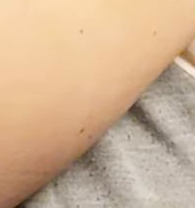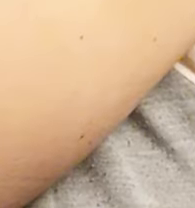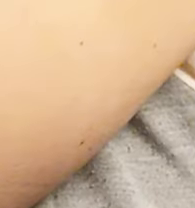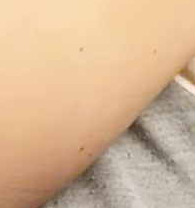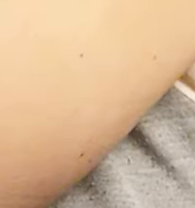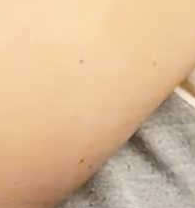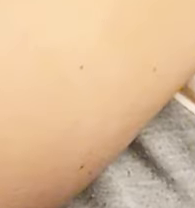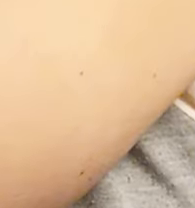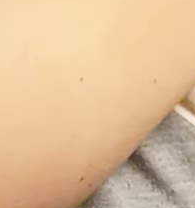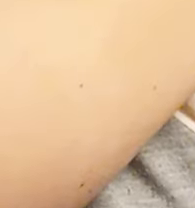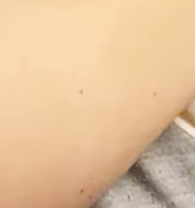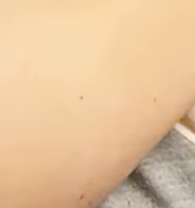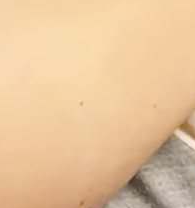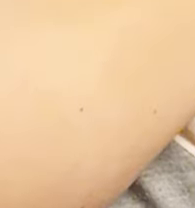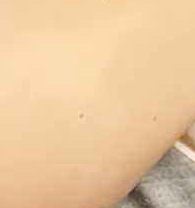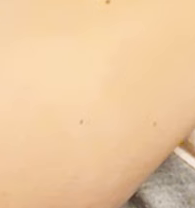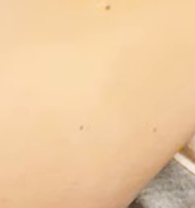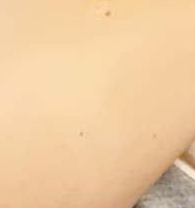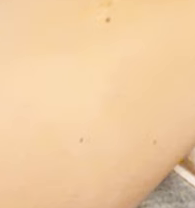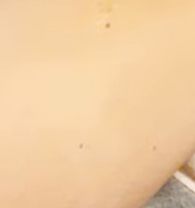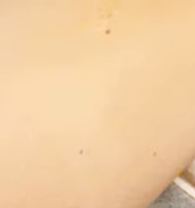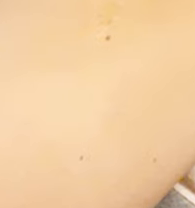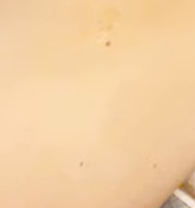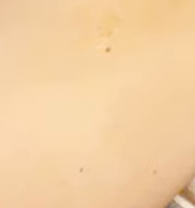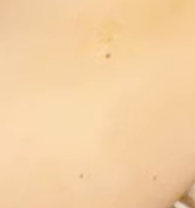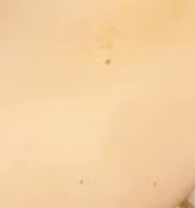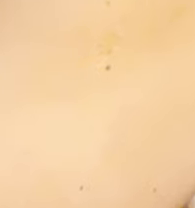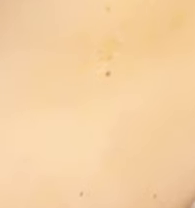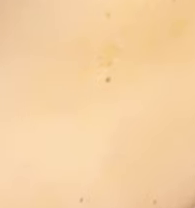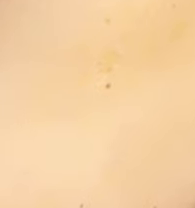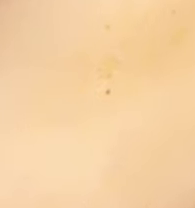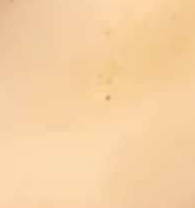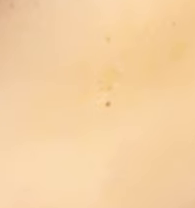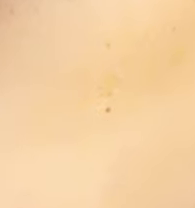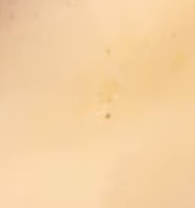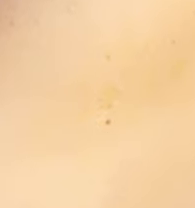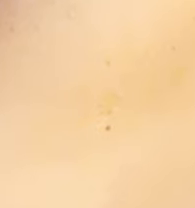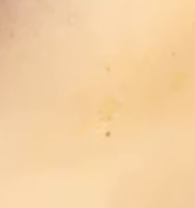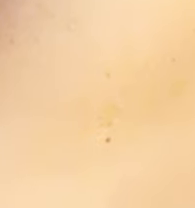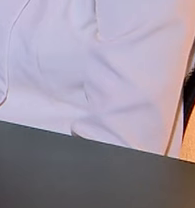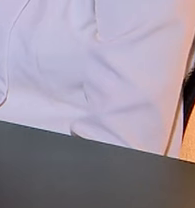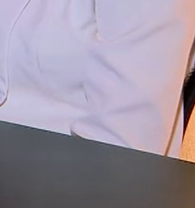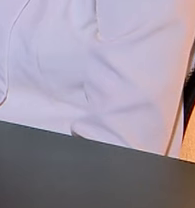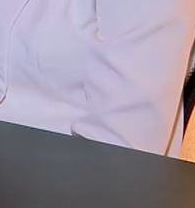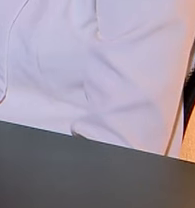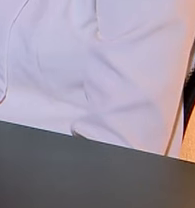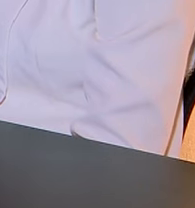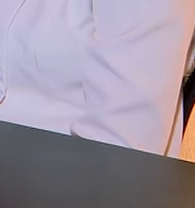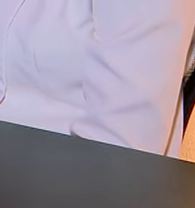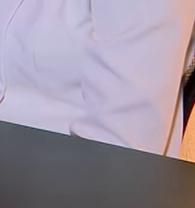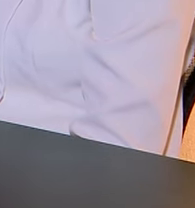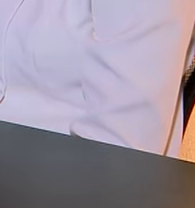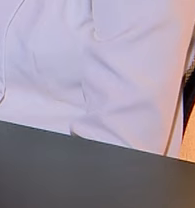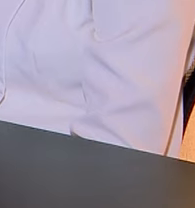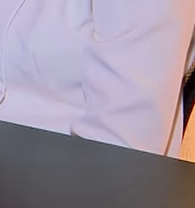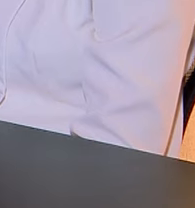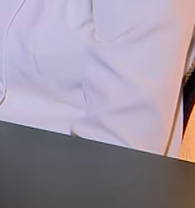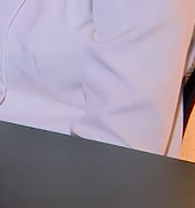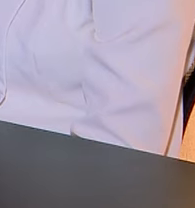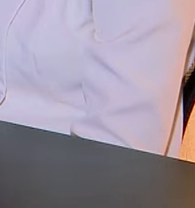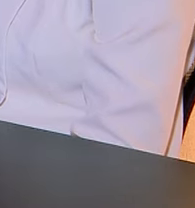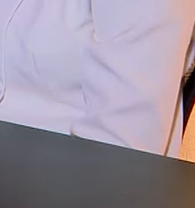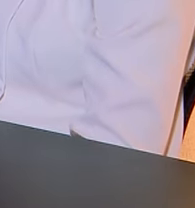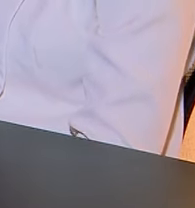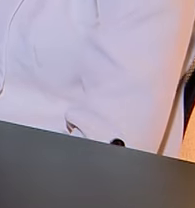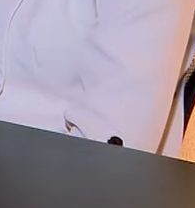que inclusive amamentou que também não é um pré-requisito para ser mãe mas até amamentar amentou Então como é que a gente fala não tudo bem vamos